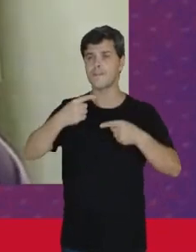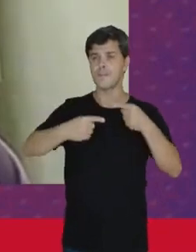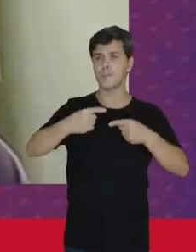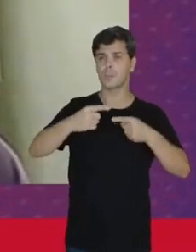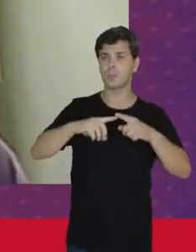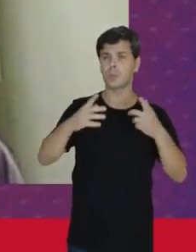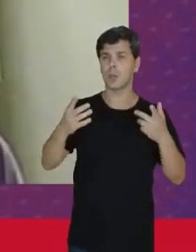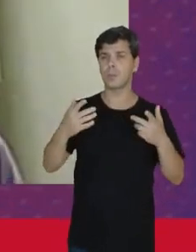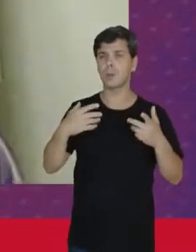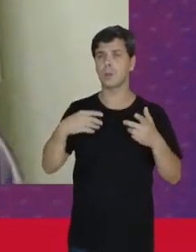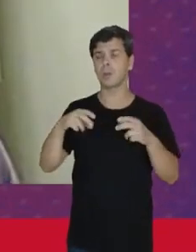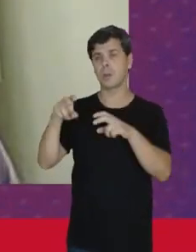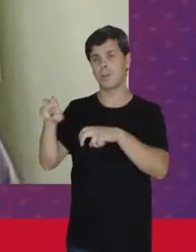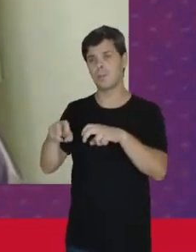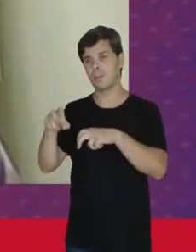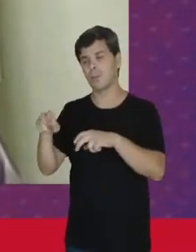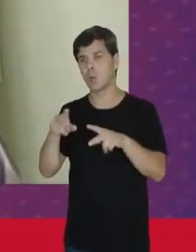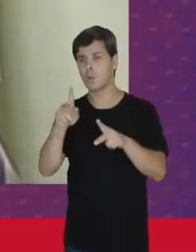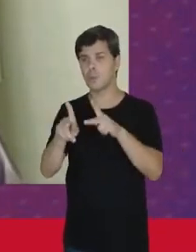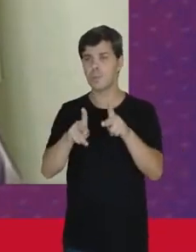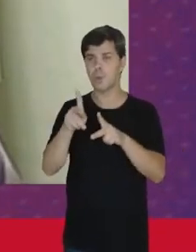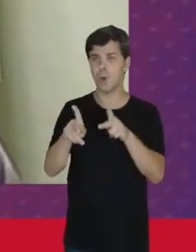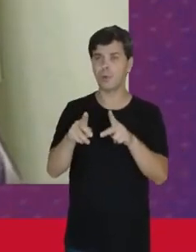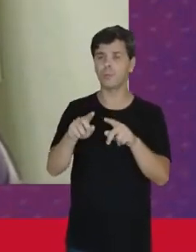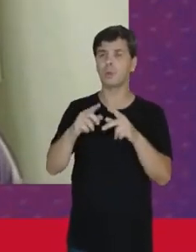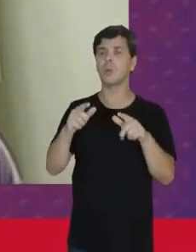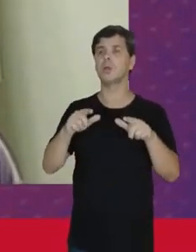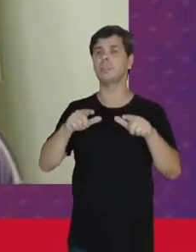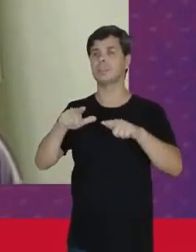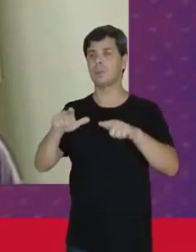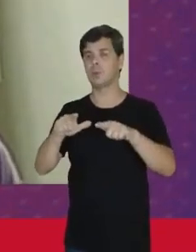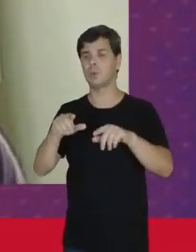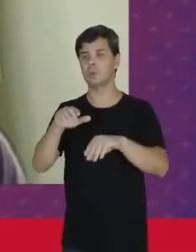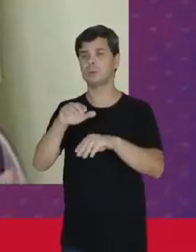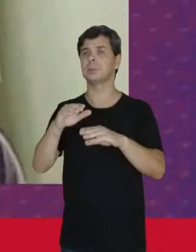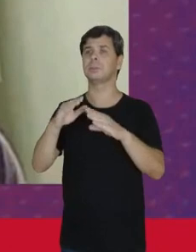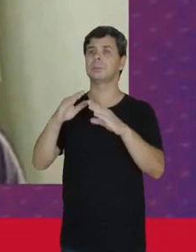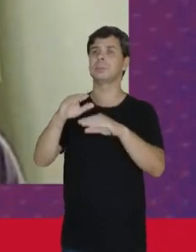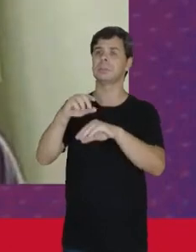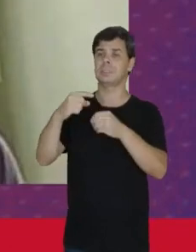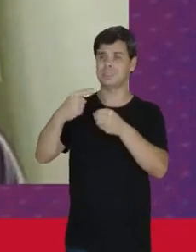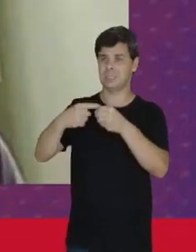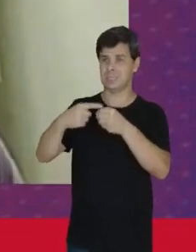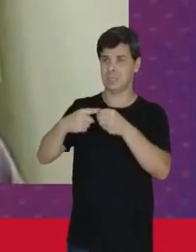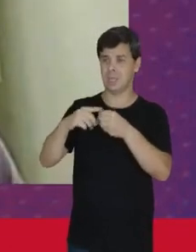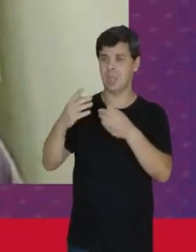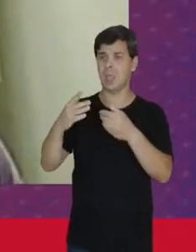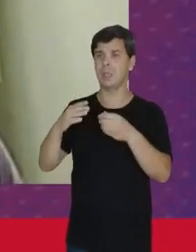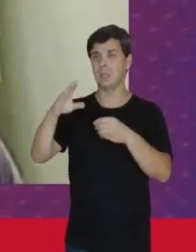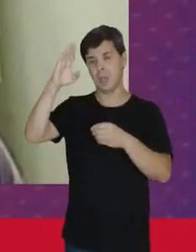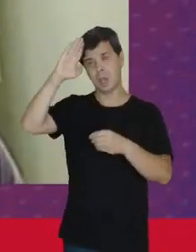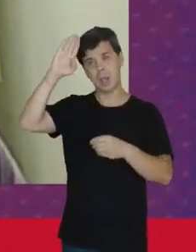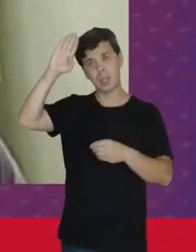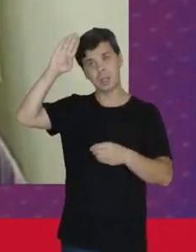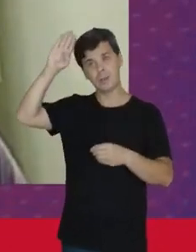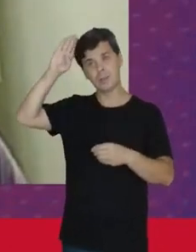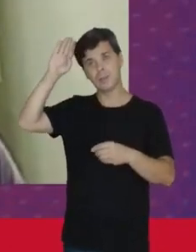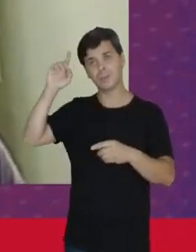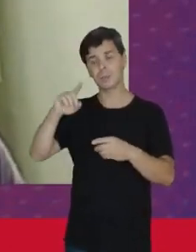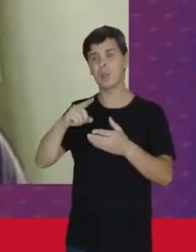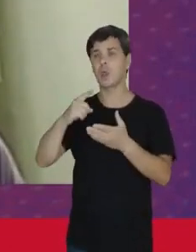povos e comunidades do campo, entre povos e trabalhadores da cidade, urbanos, entre a academia, né, uma academia